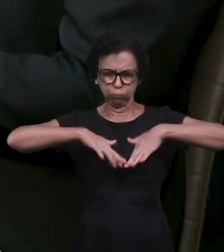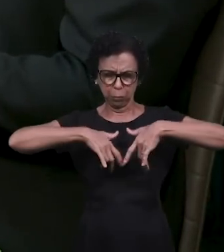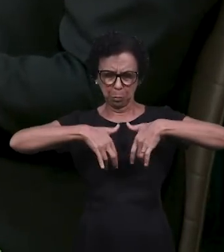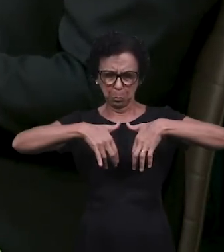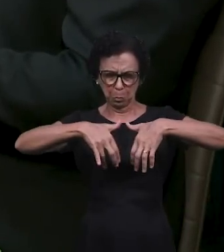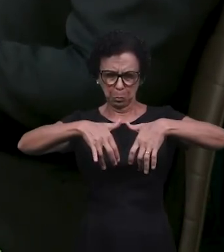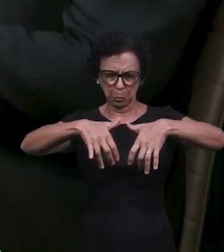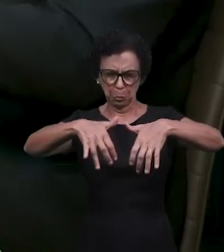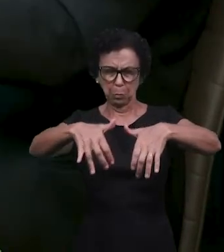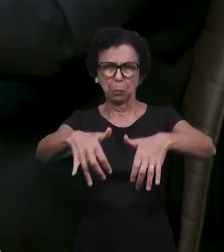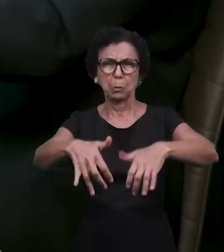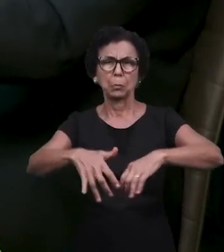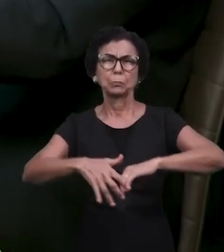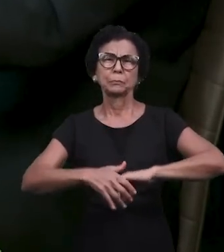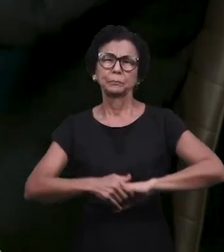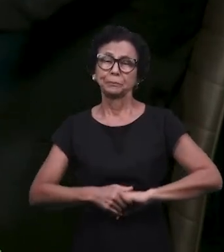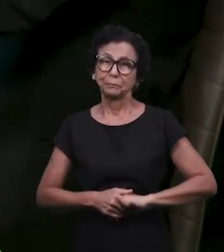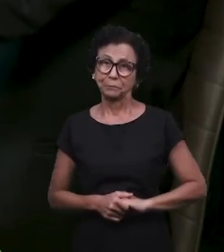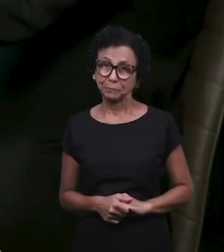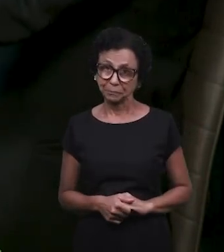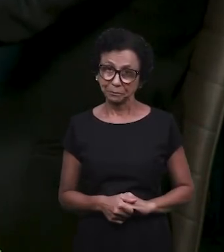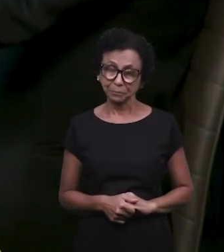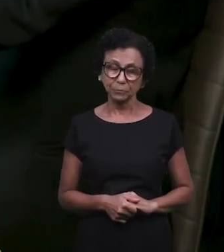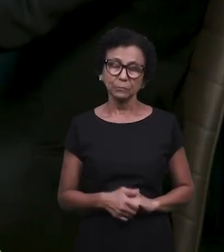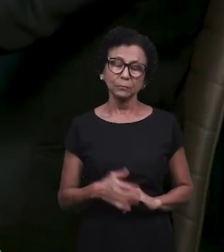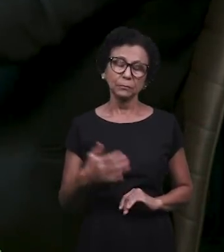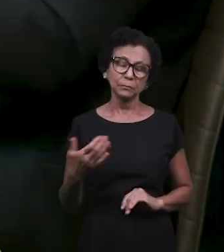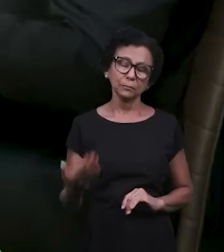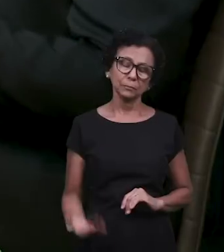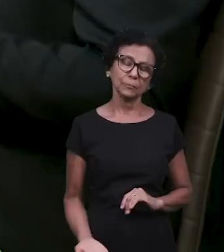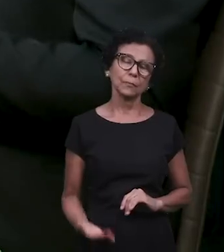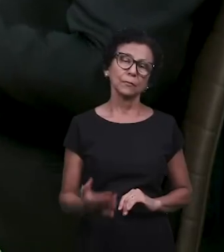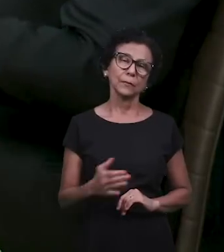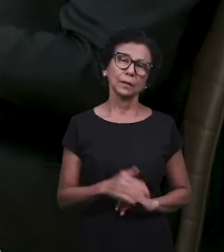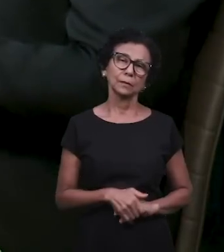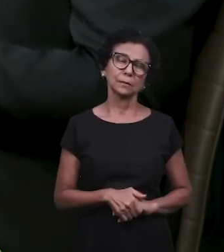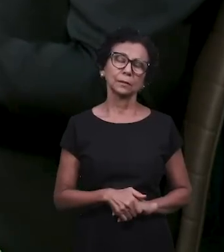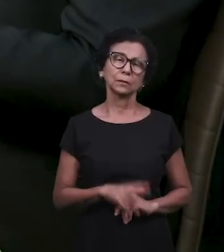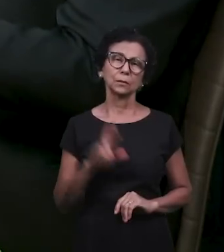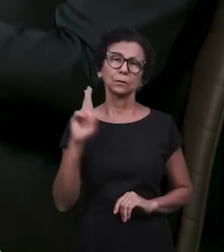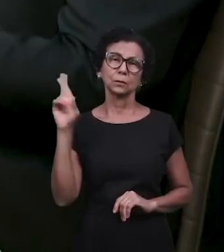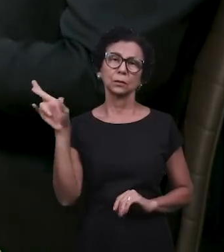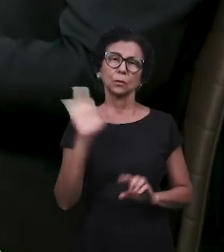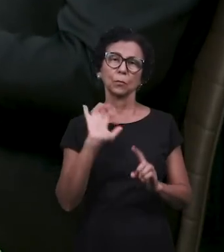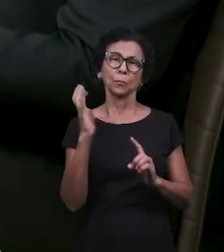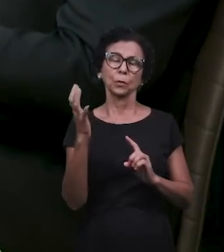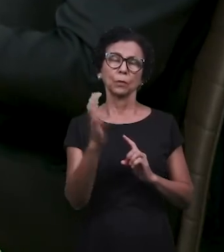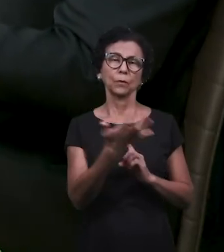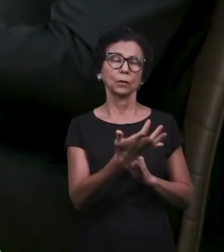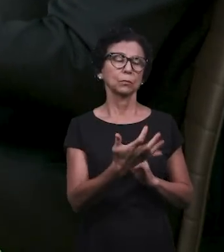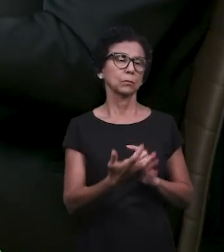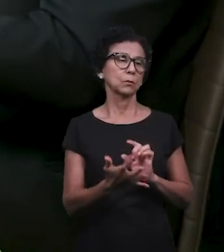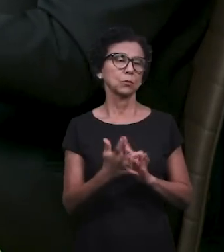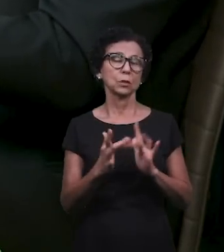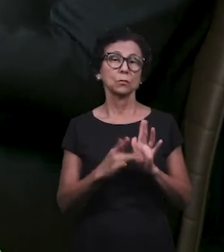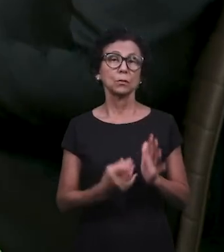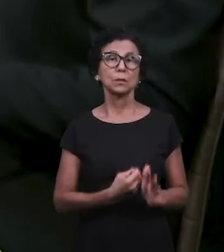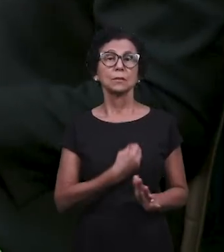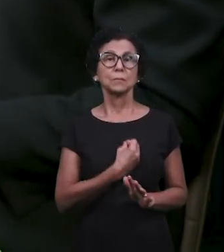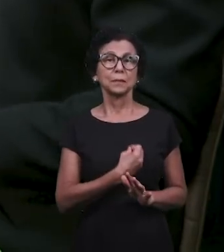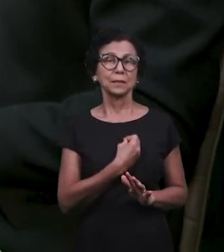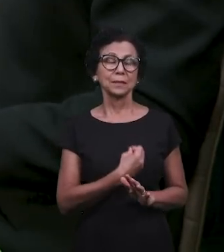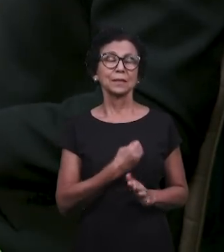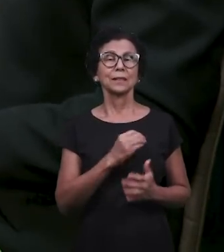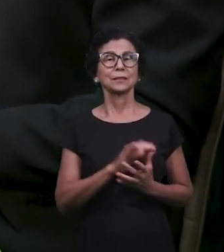o maná, a sede, a rocha. Então, é a presença de Jesus constante